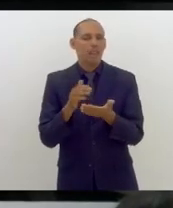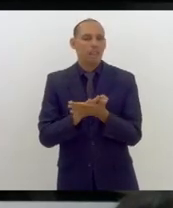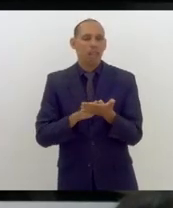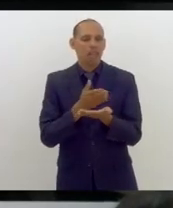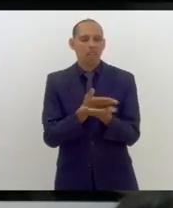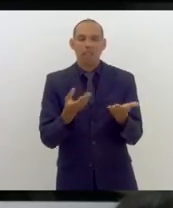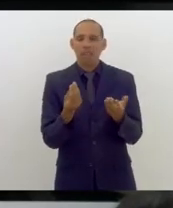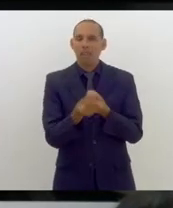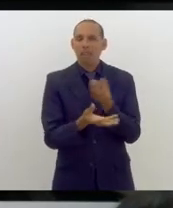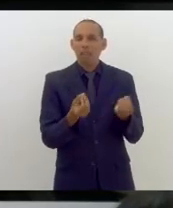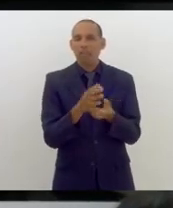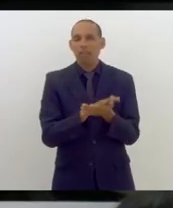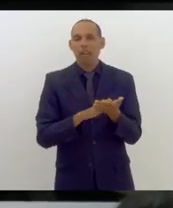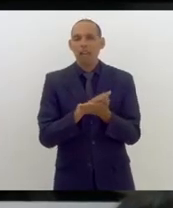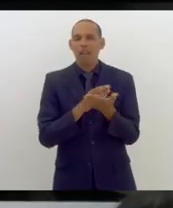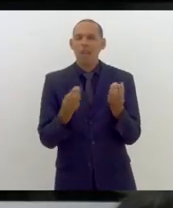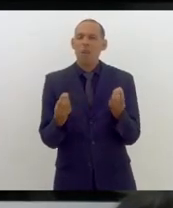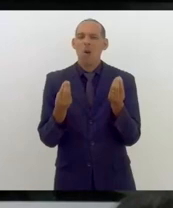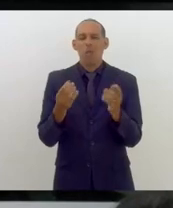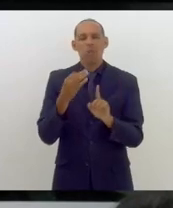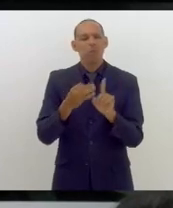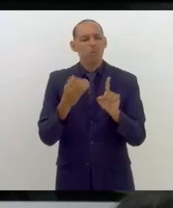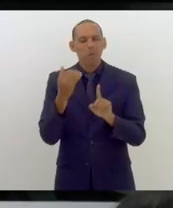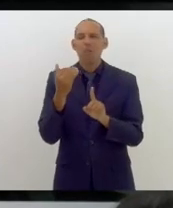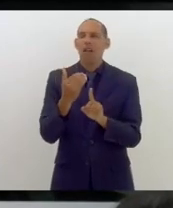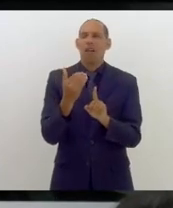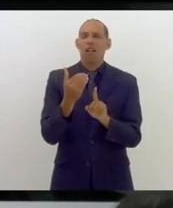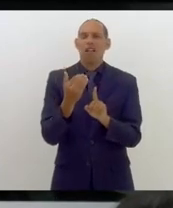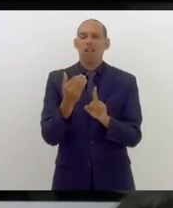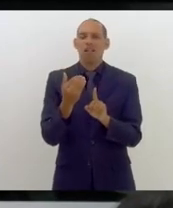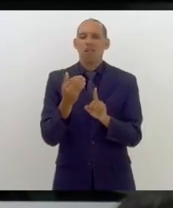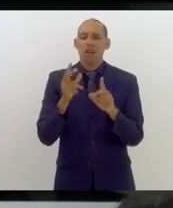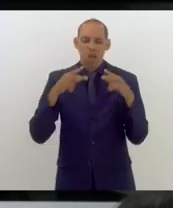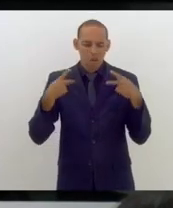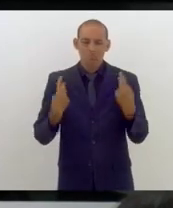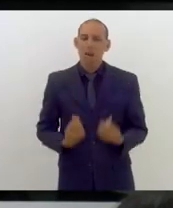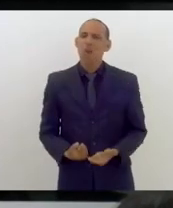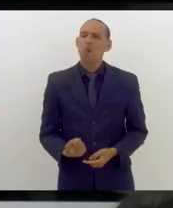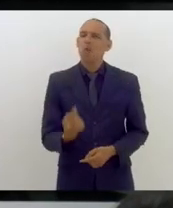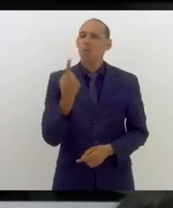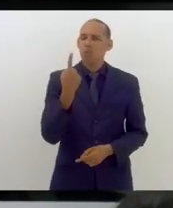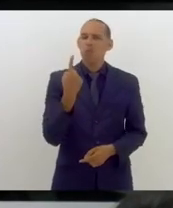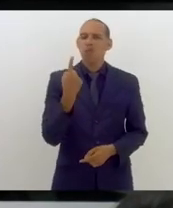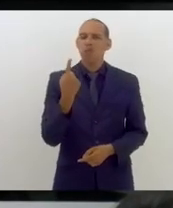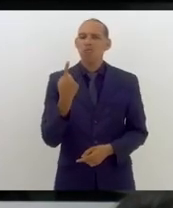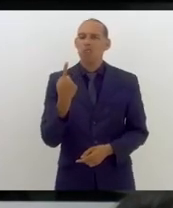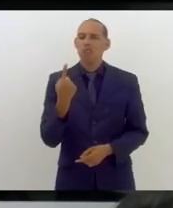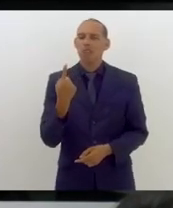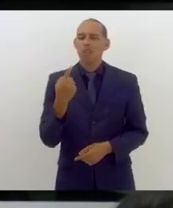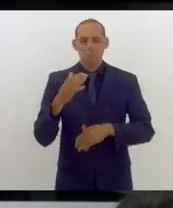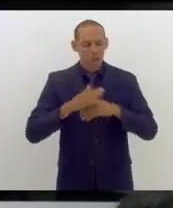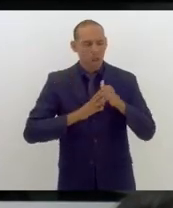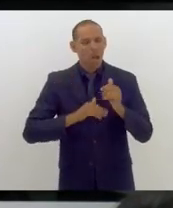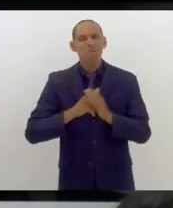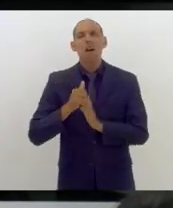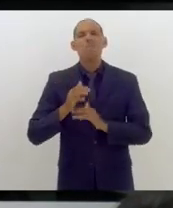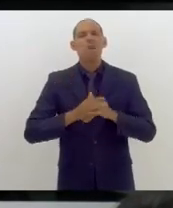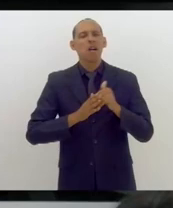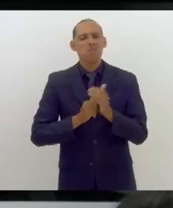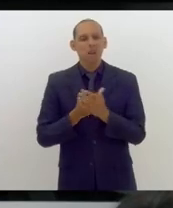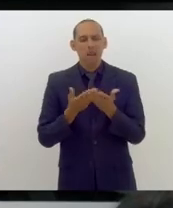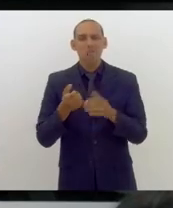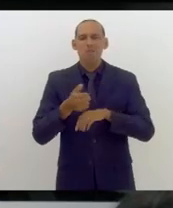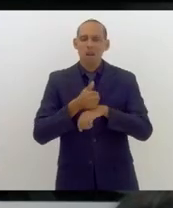como é que pode um desembargador um ser humano um único Claro capacitado dentro das suas faculdades